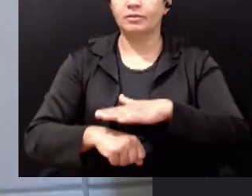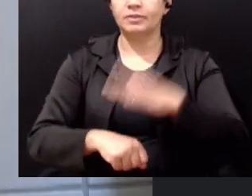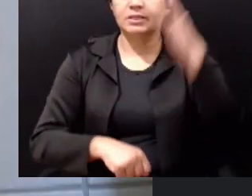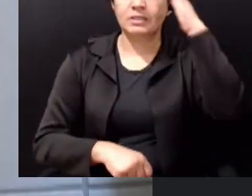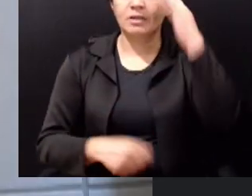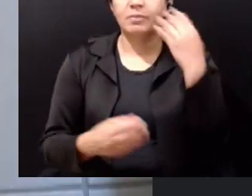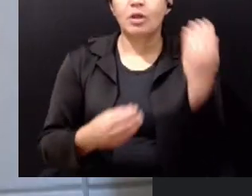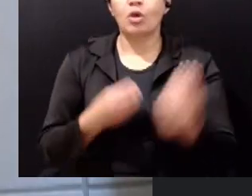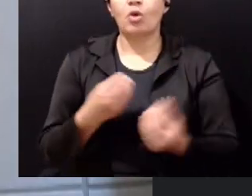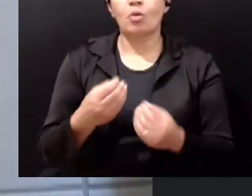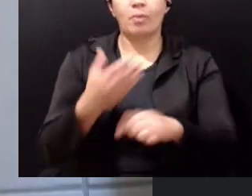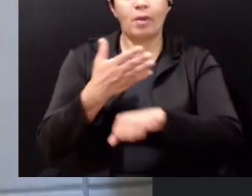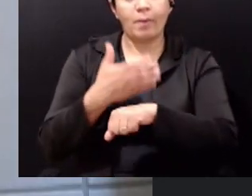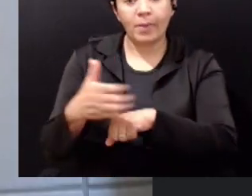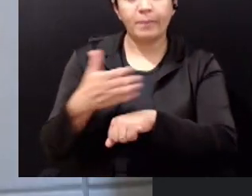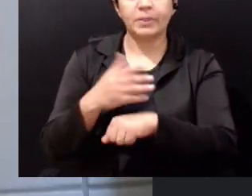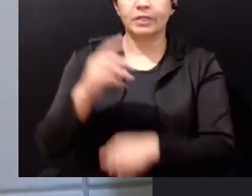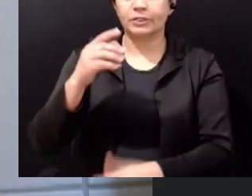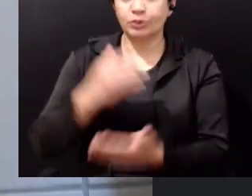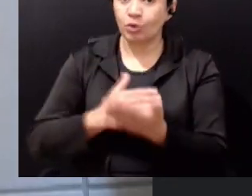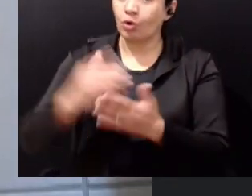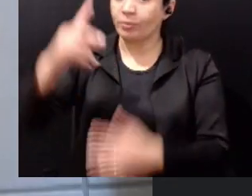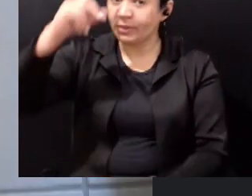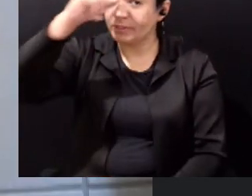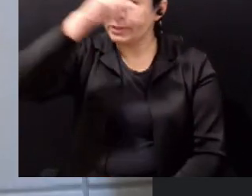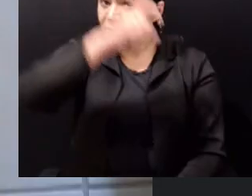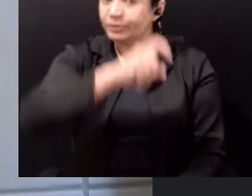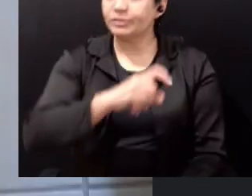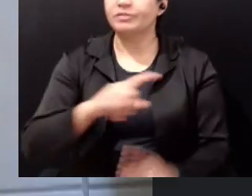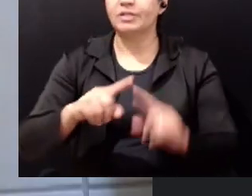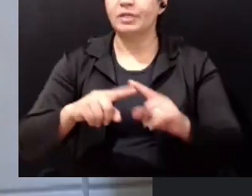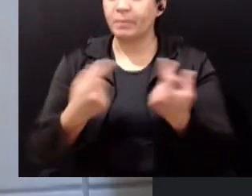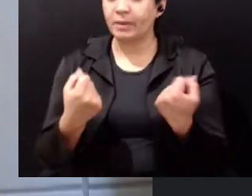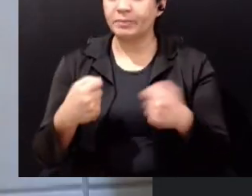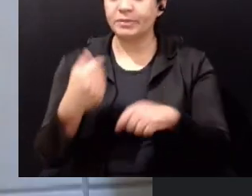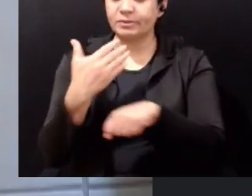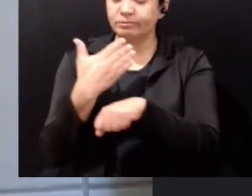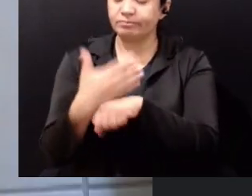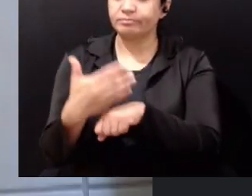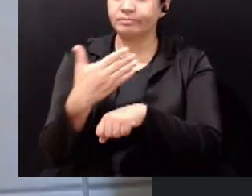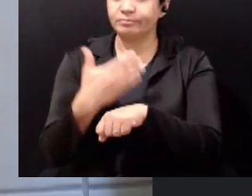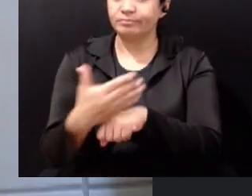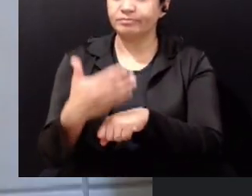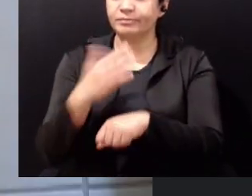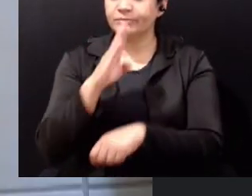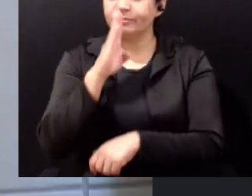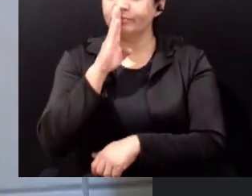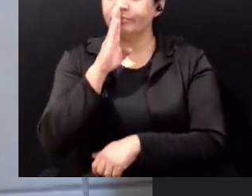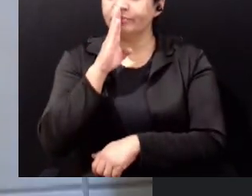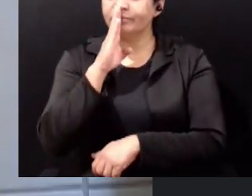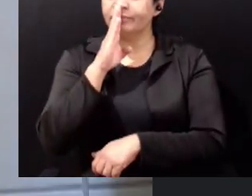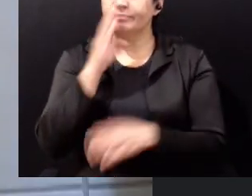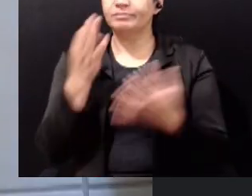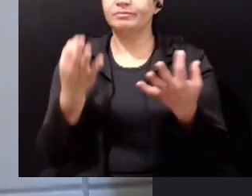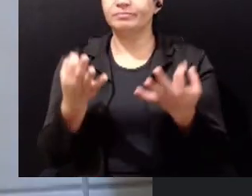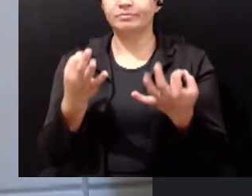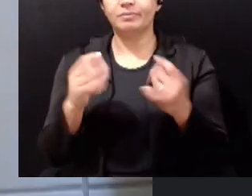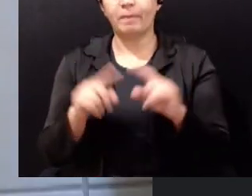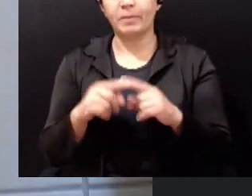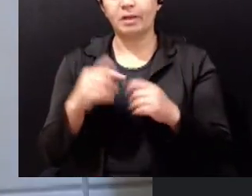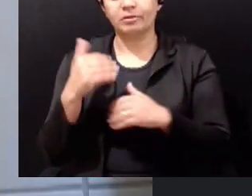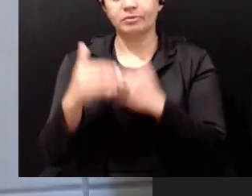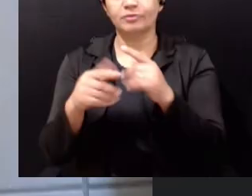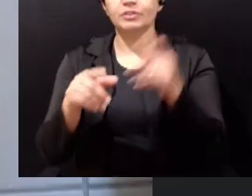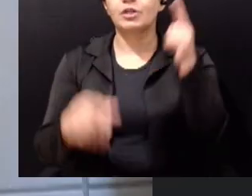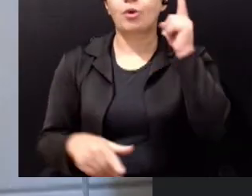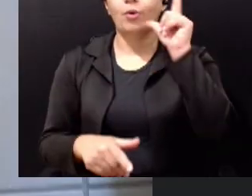que é uma prática. Às vezes no início vai ser difícil você ficar 5 minutos em silêncio, em pausas, meditando, mas com o tempo você vai